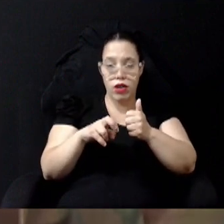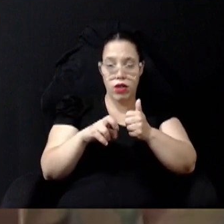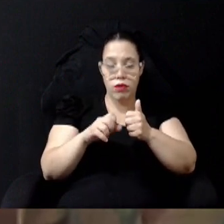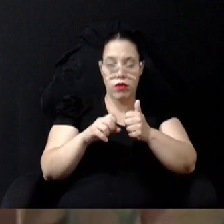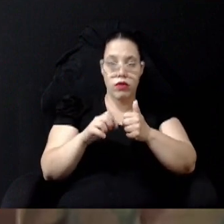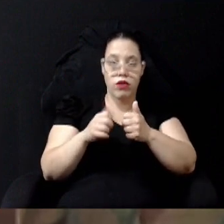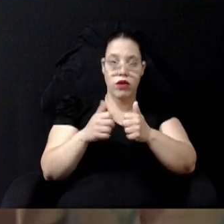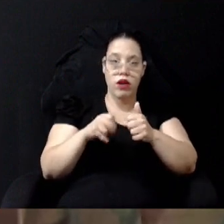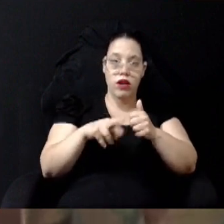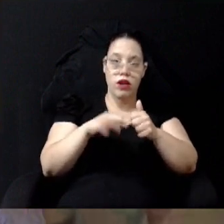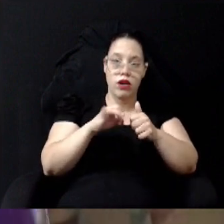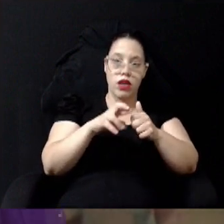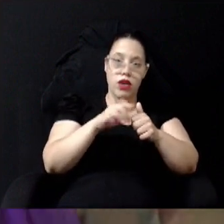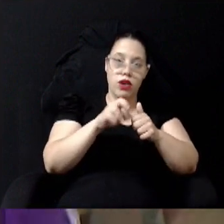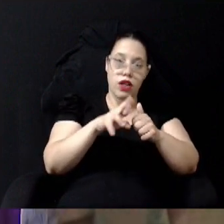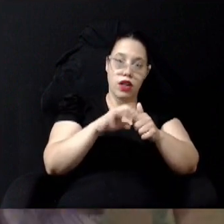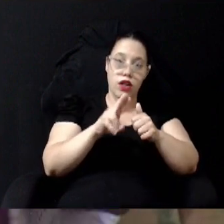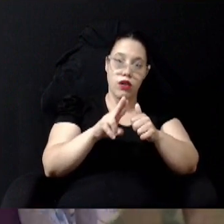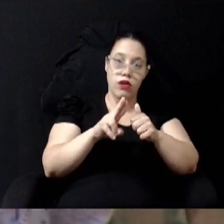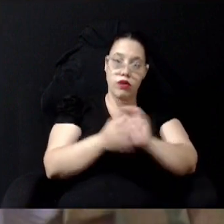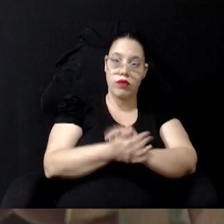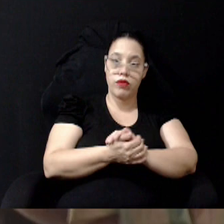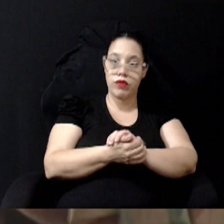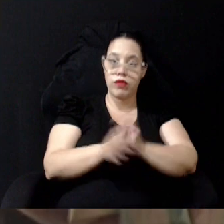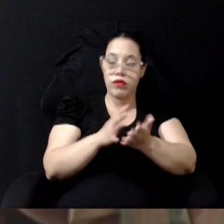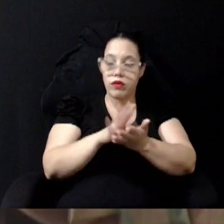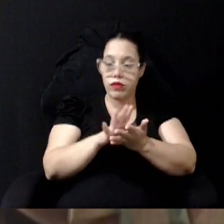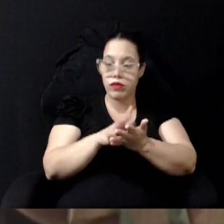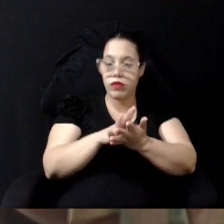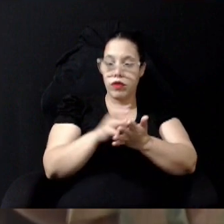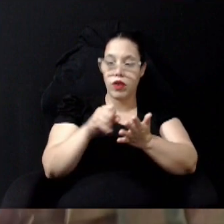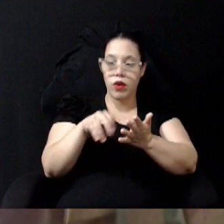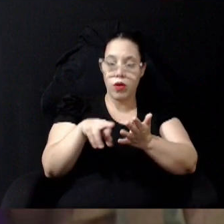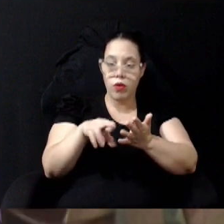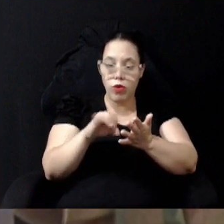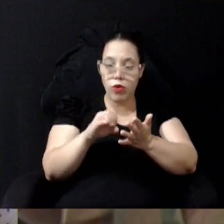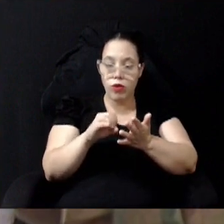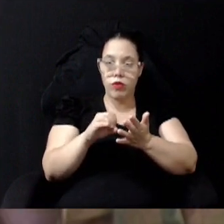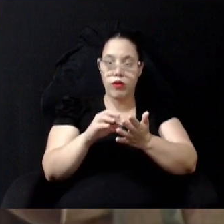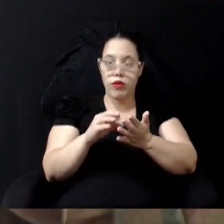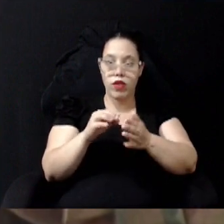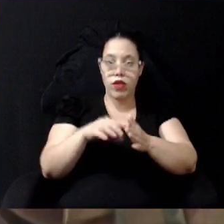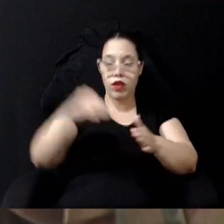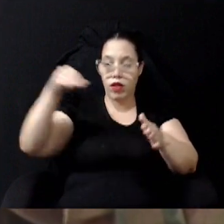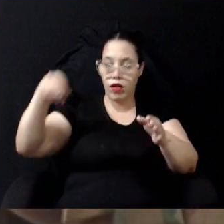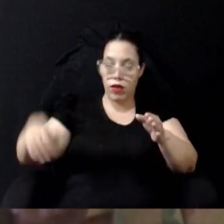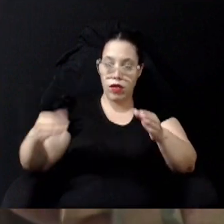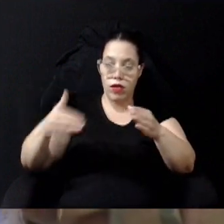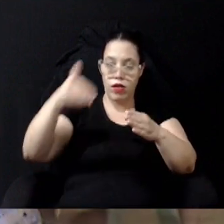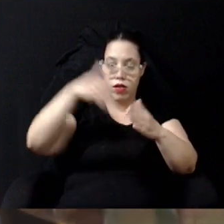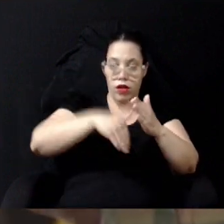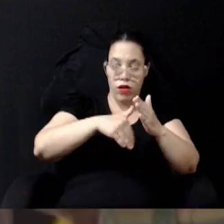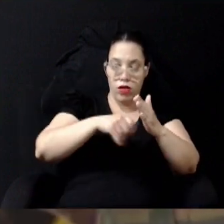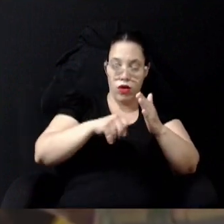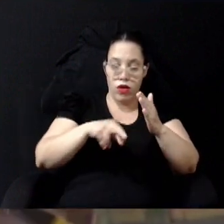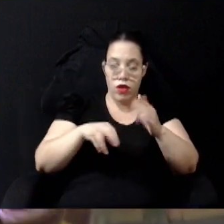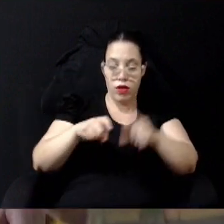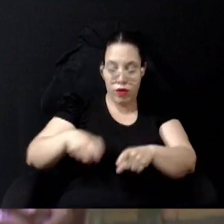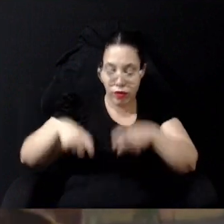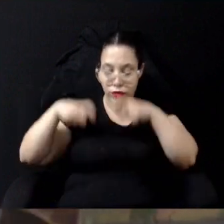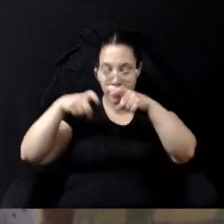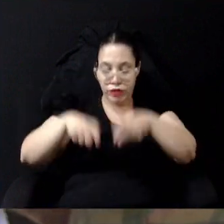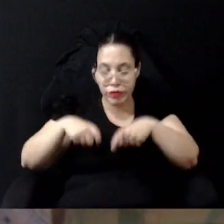mestre Alceu. Toco samba de bumbo dentro e fora do roçado. Toco samba